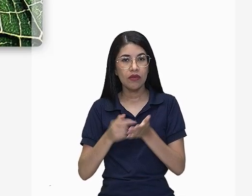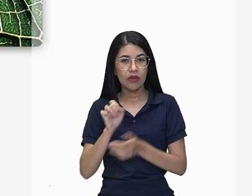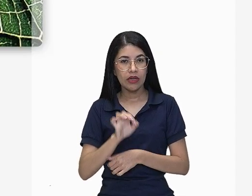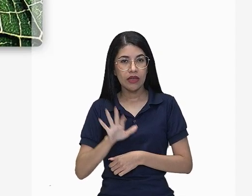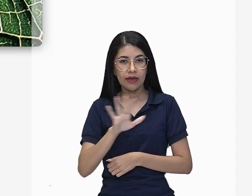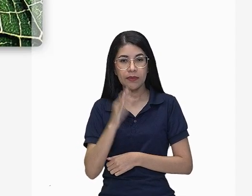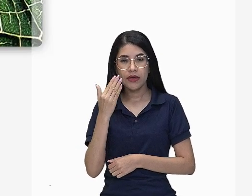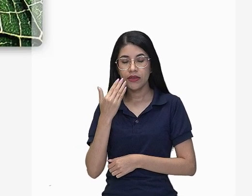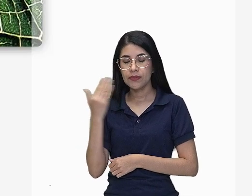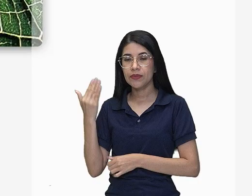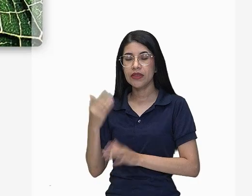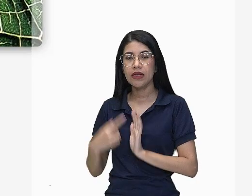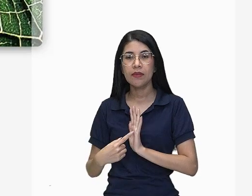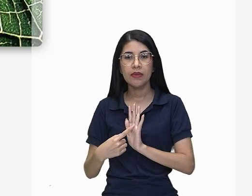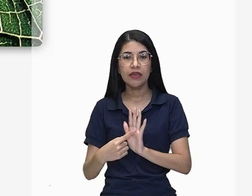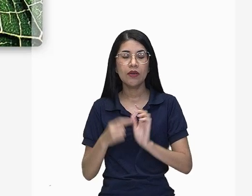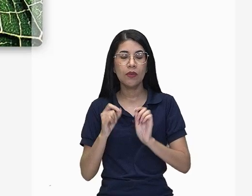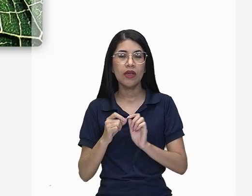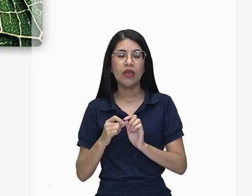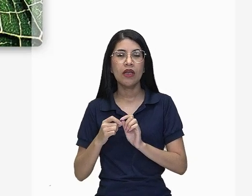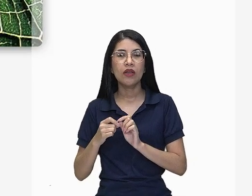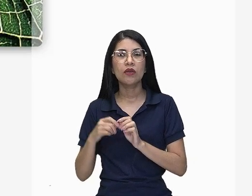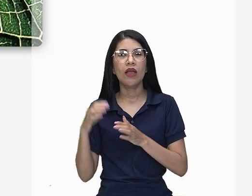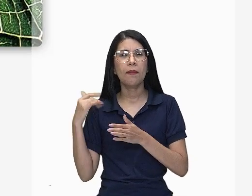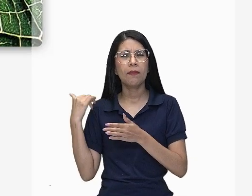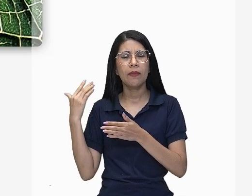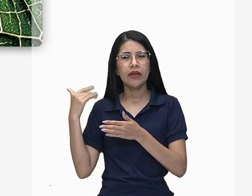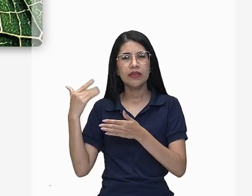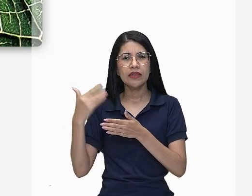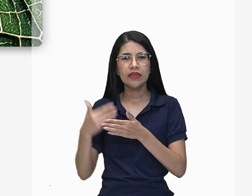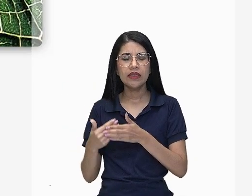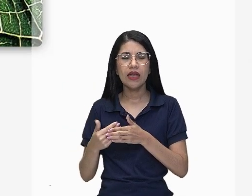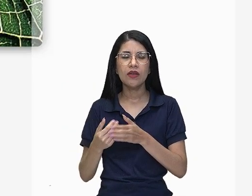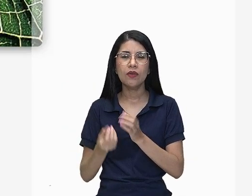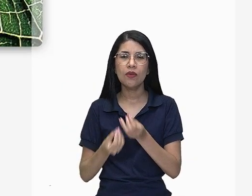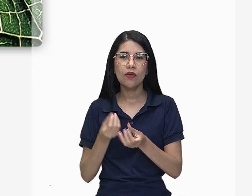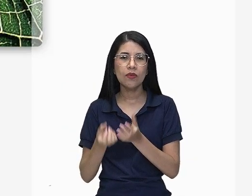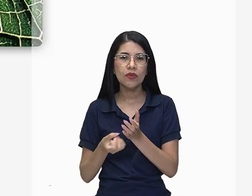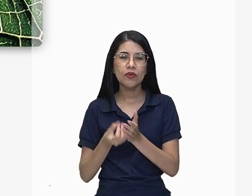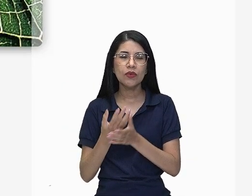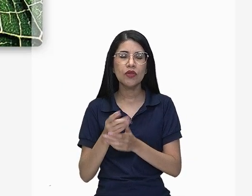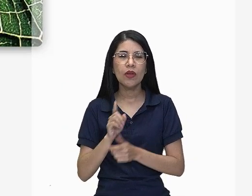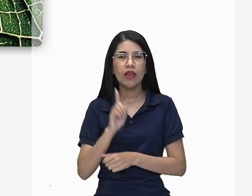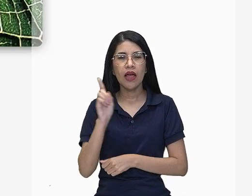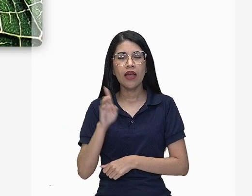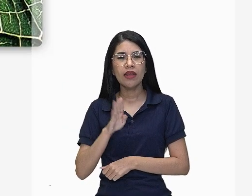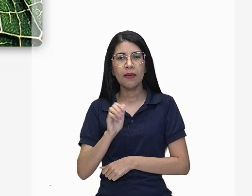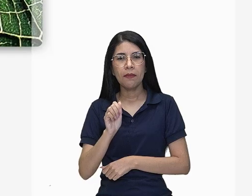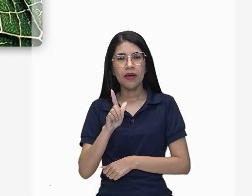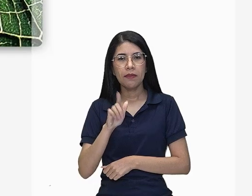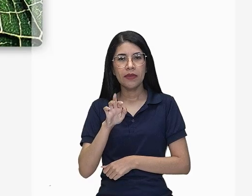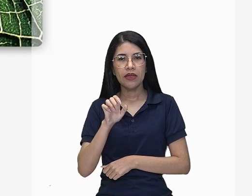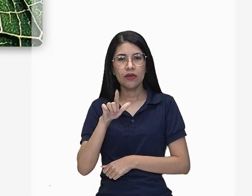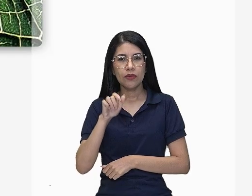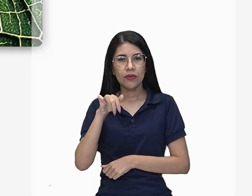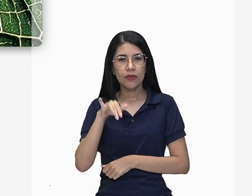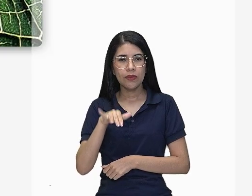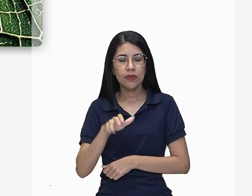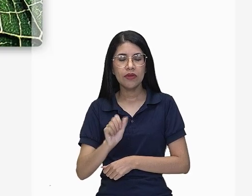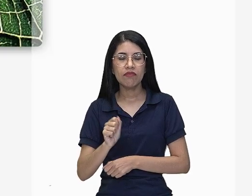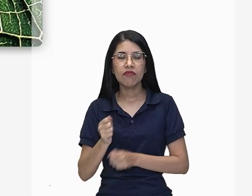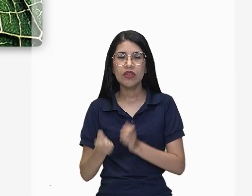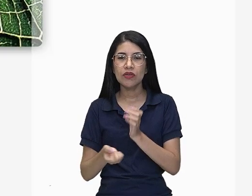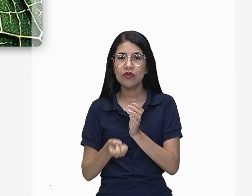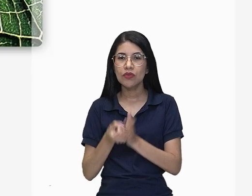uma apresentação de uma linha do tempo, desde a Babilônia. Olha quanto é antigo, né, esse estudo da fitoterapia.